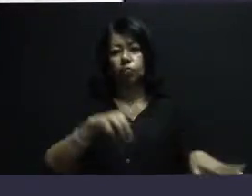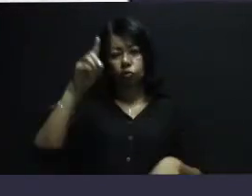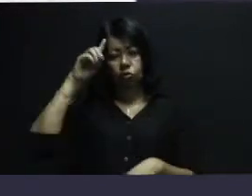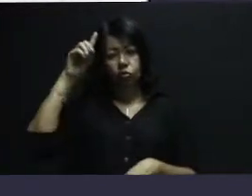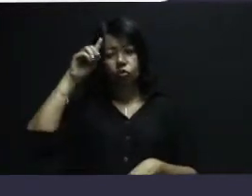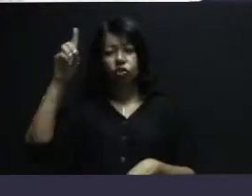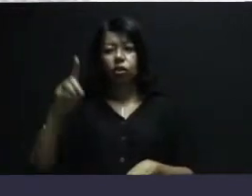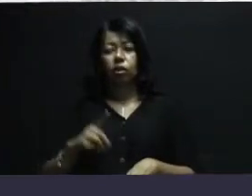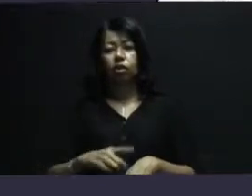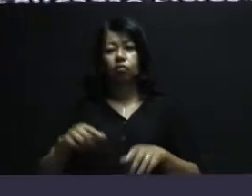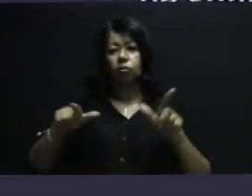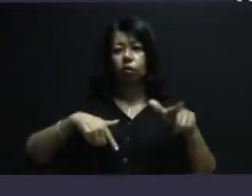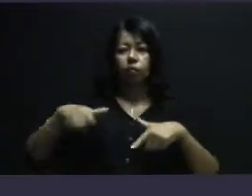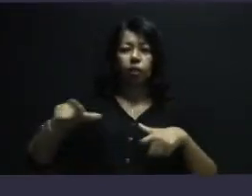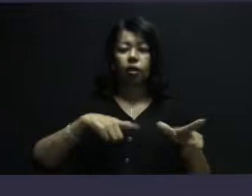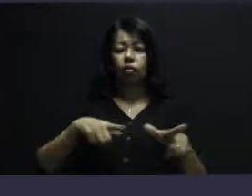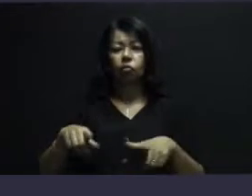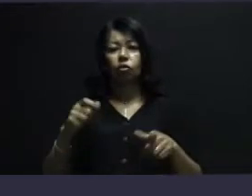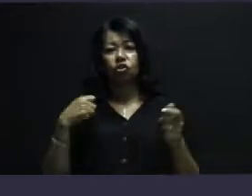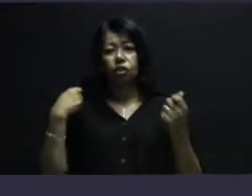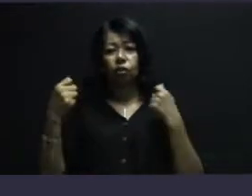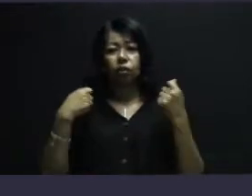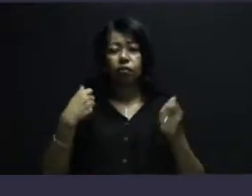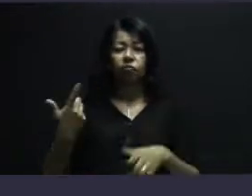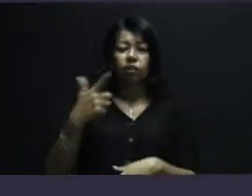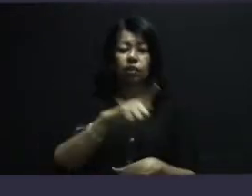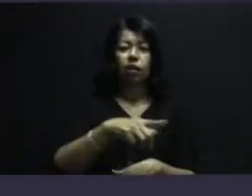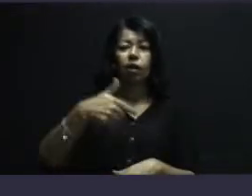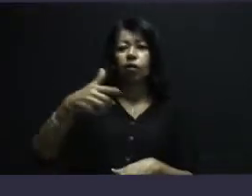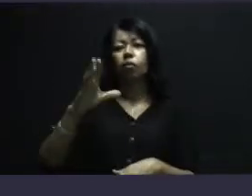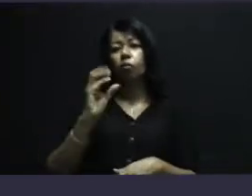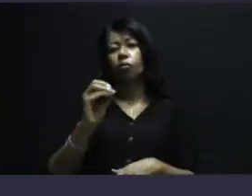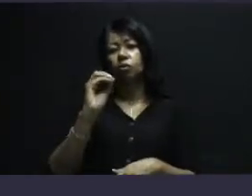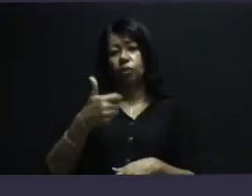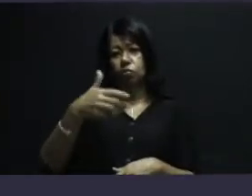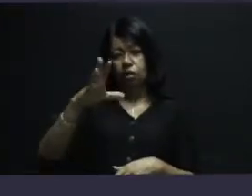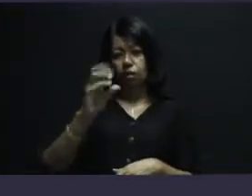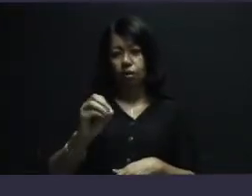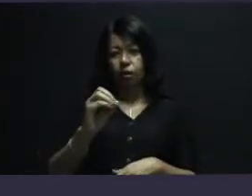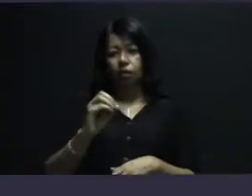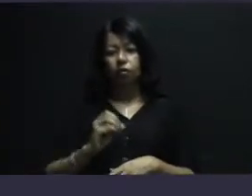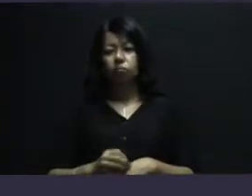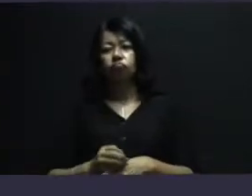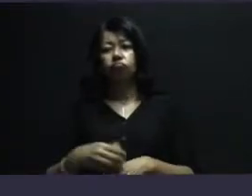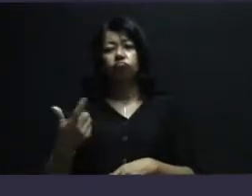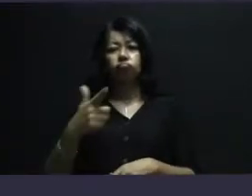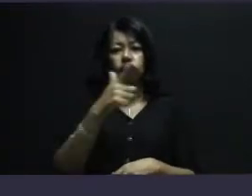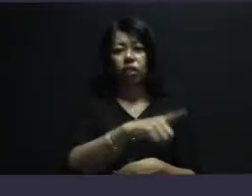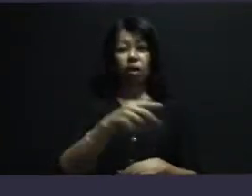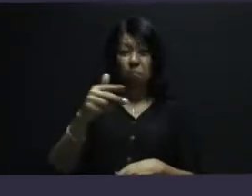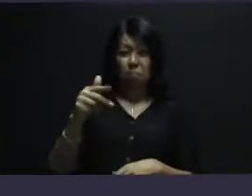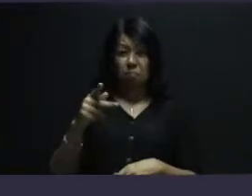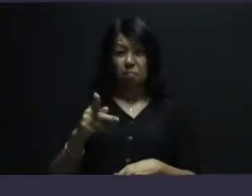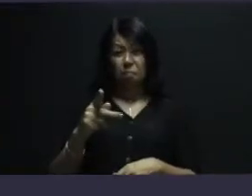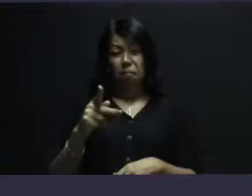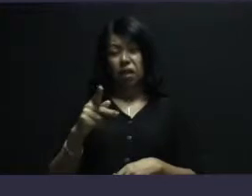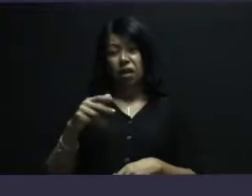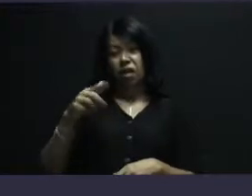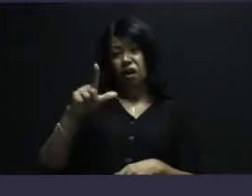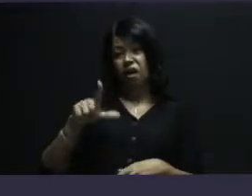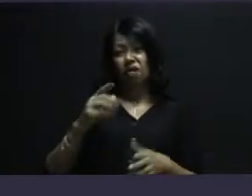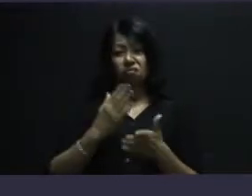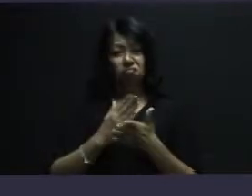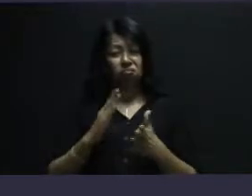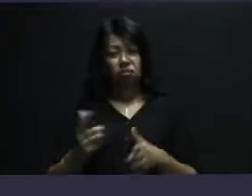Profissional de Educação Física. 2010, PL Atletas Monitores. Derrubado o PL que previa que